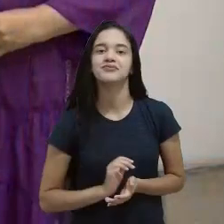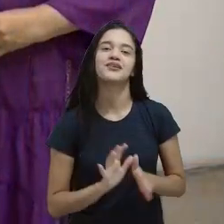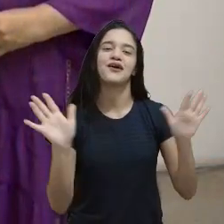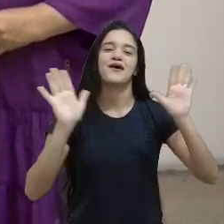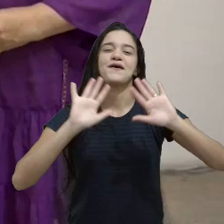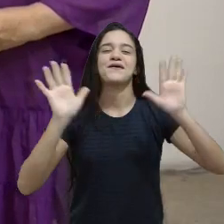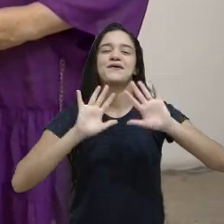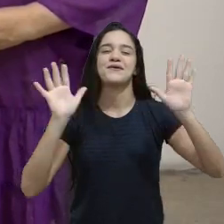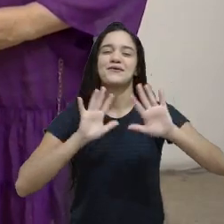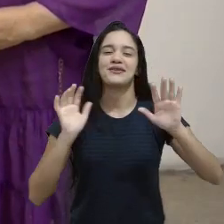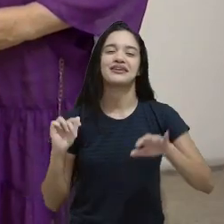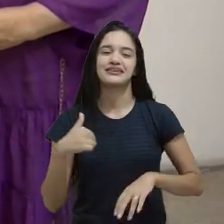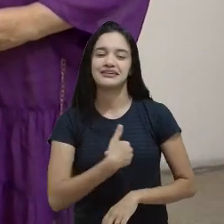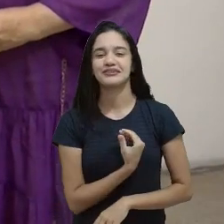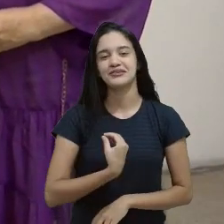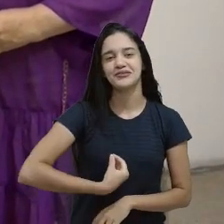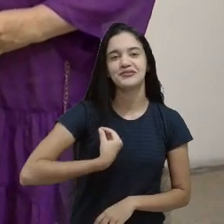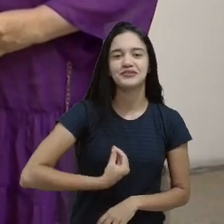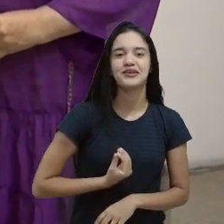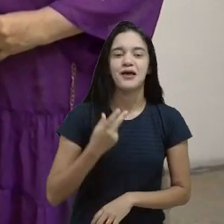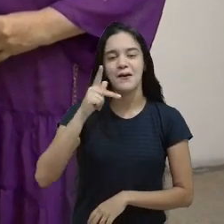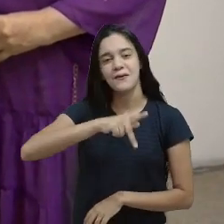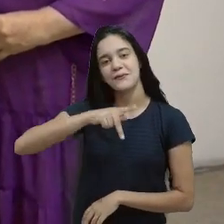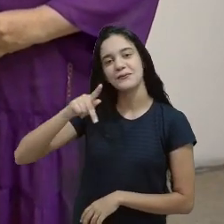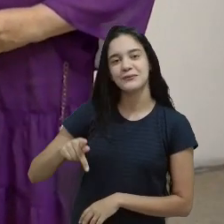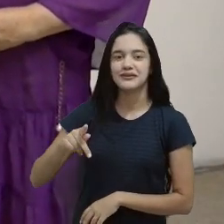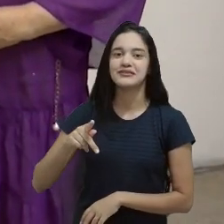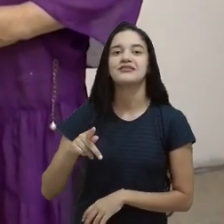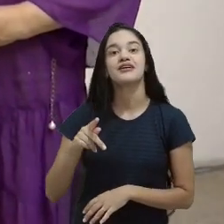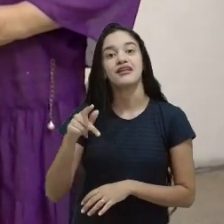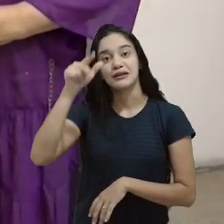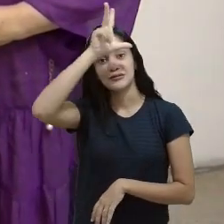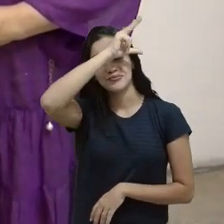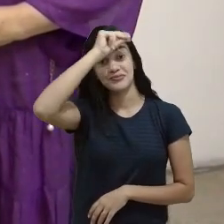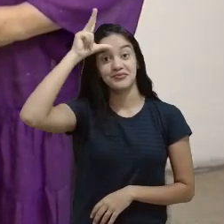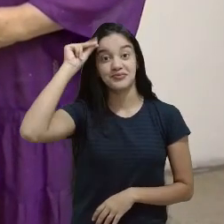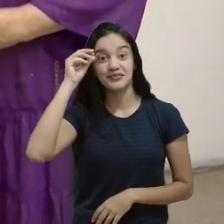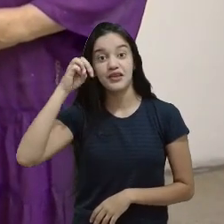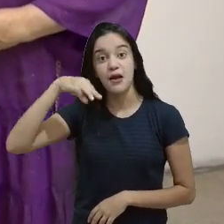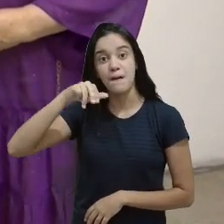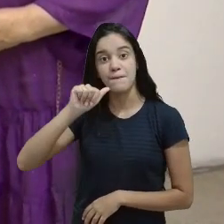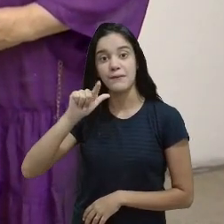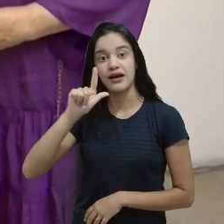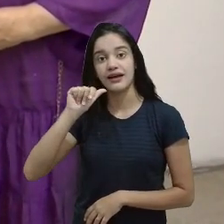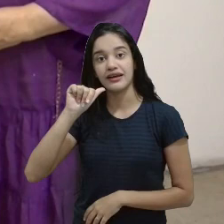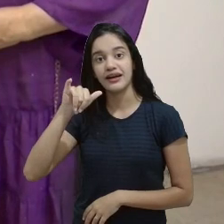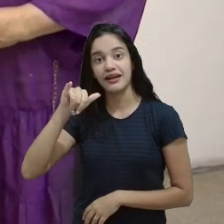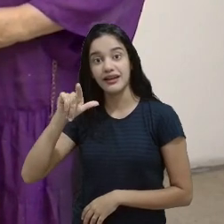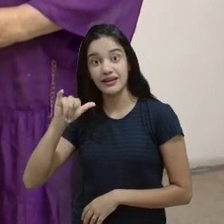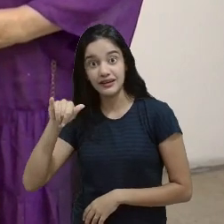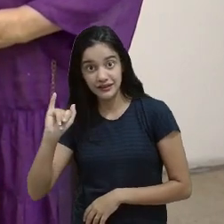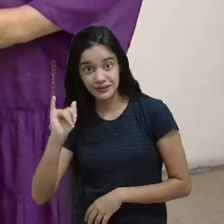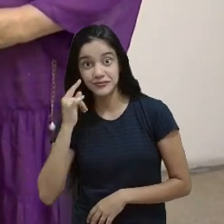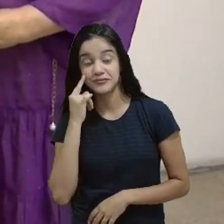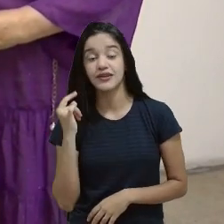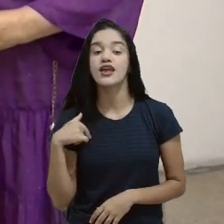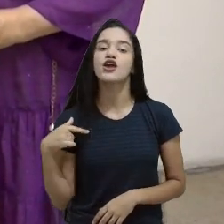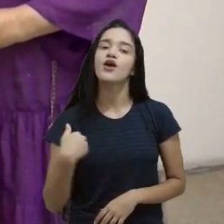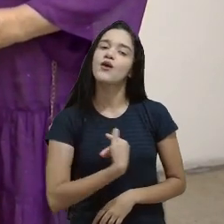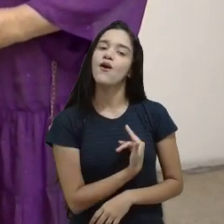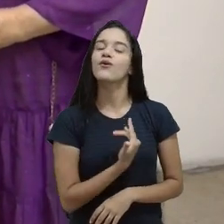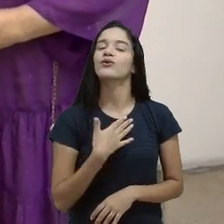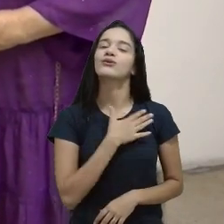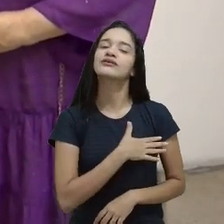Olá, pessoal, nós estamos aqui com a professora da nossa rede, Magali Ribeiro, e gostaríamos